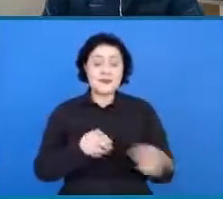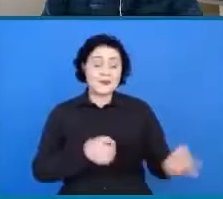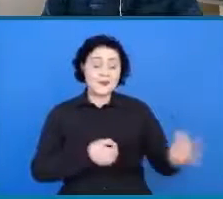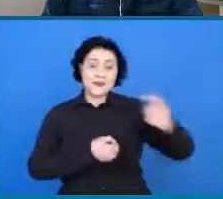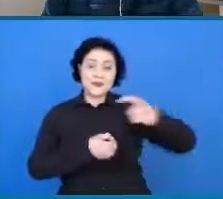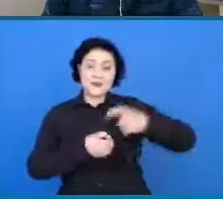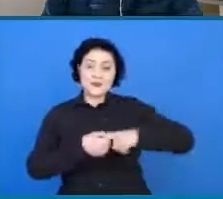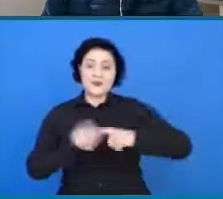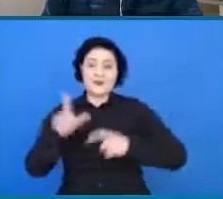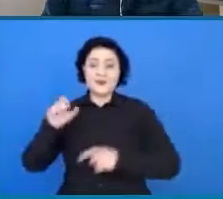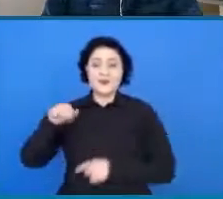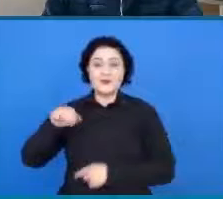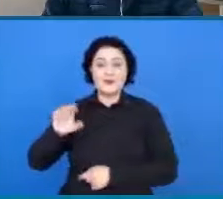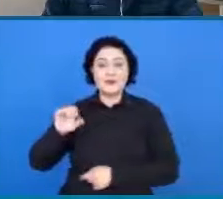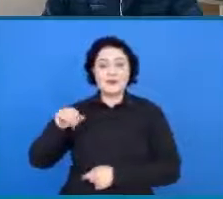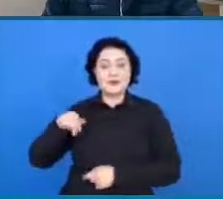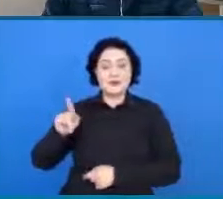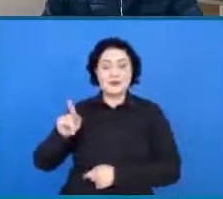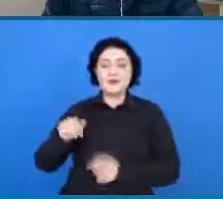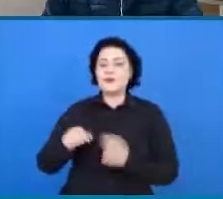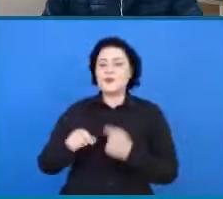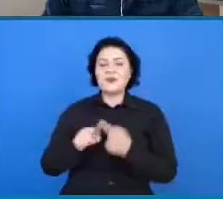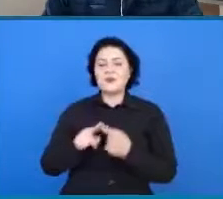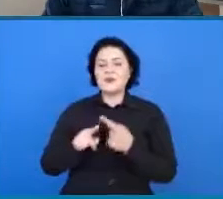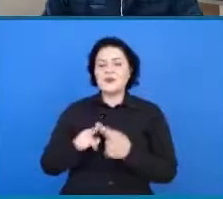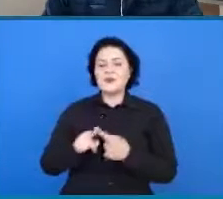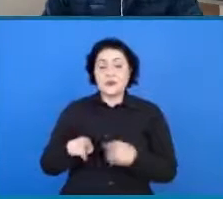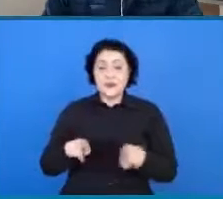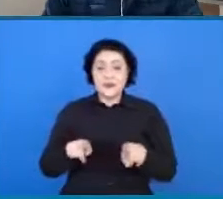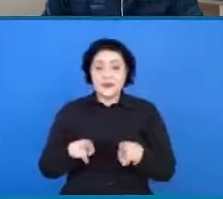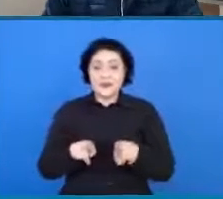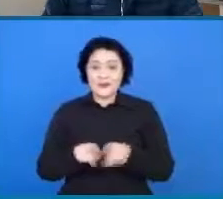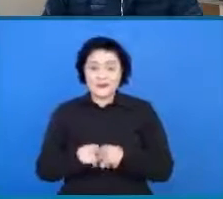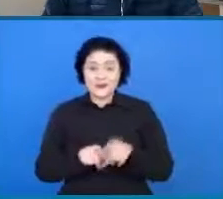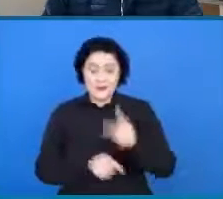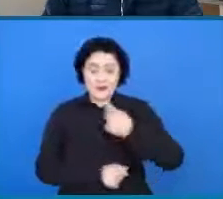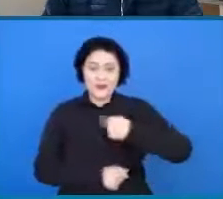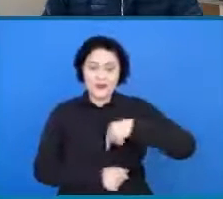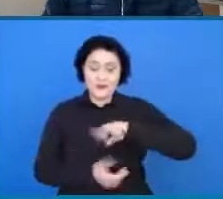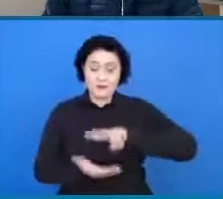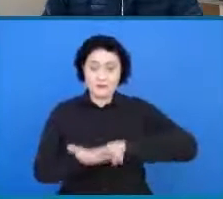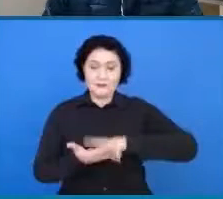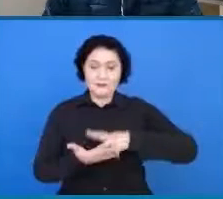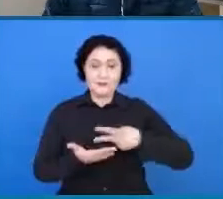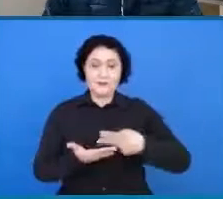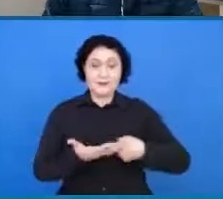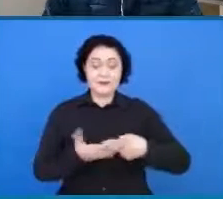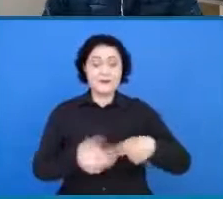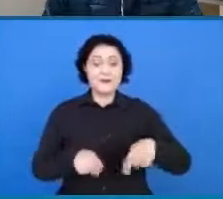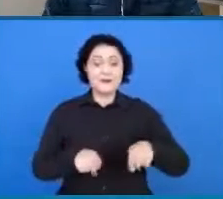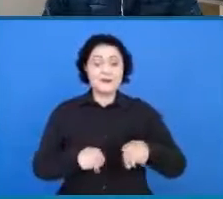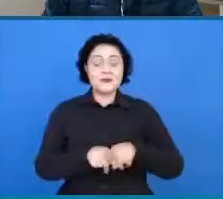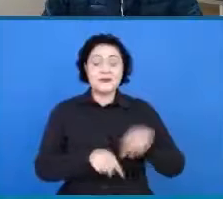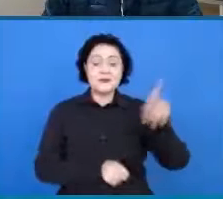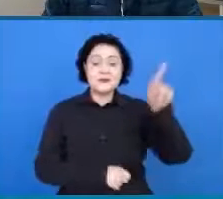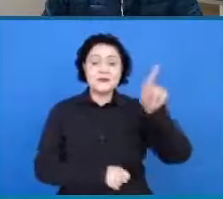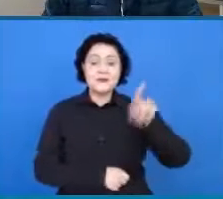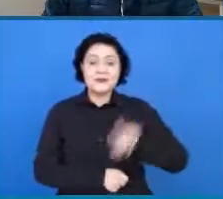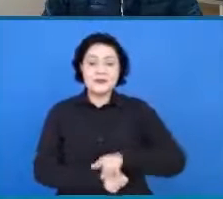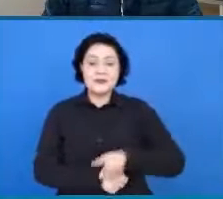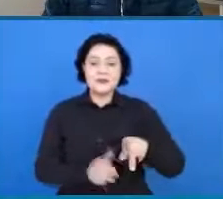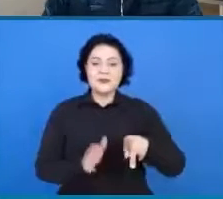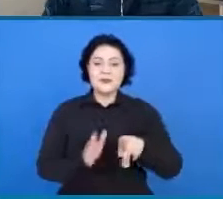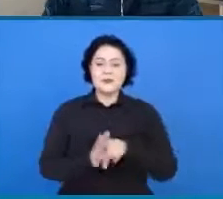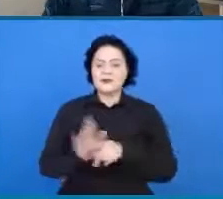ao linco porque o linco além de ser o nosso tradutor ele é também um